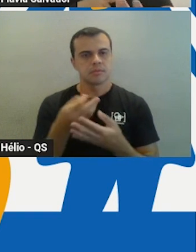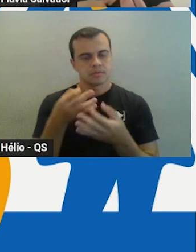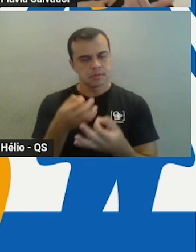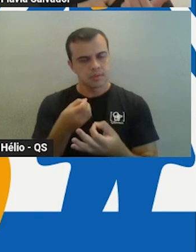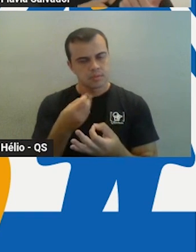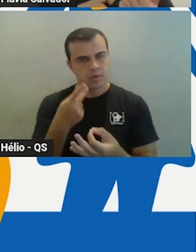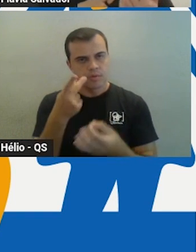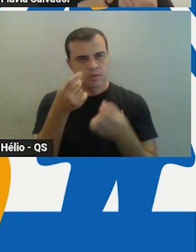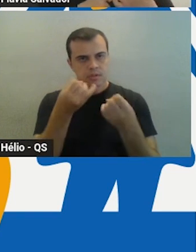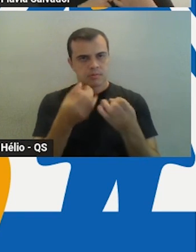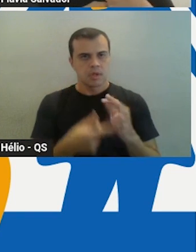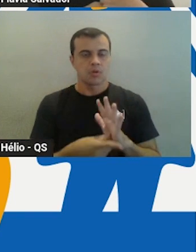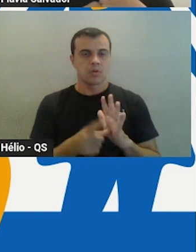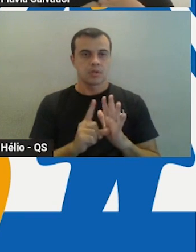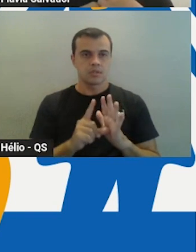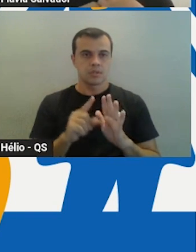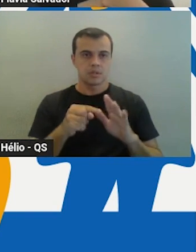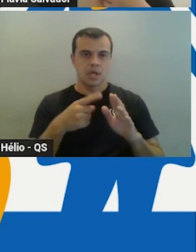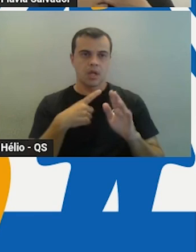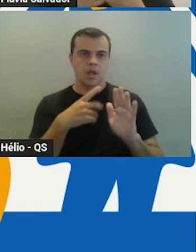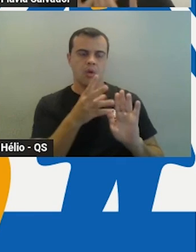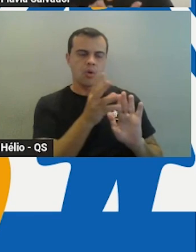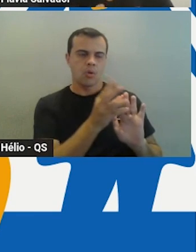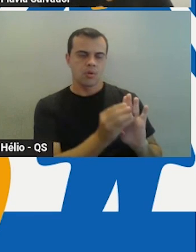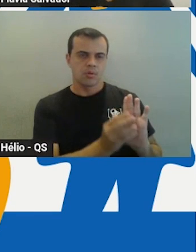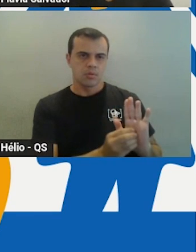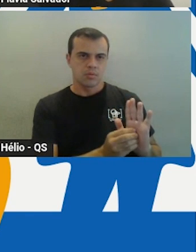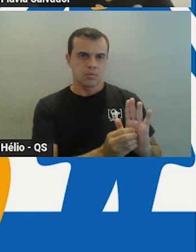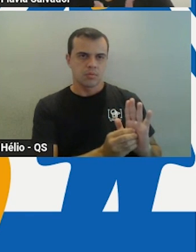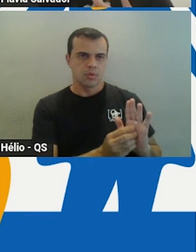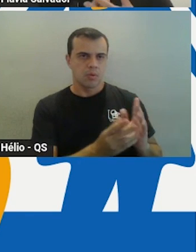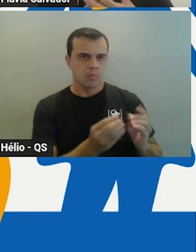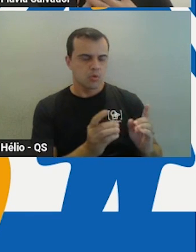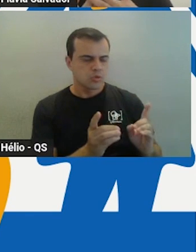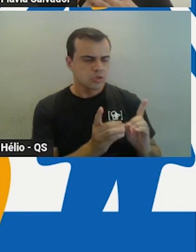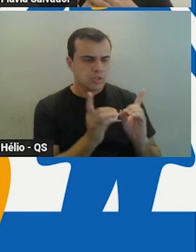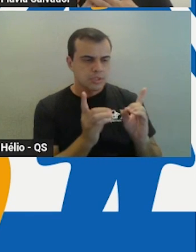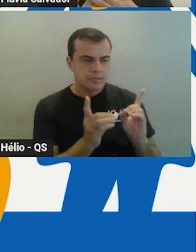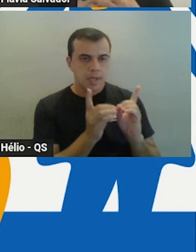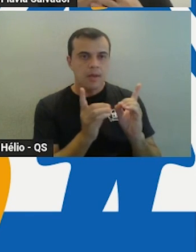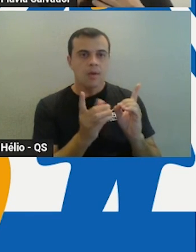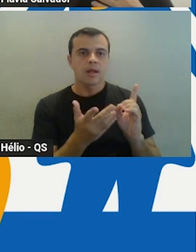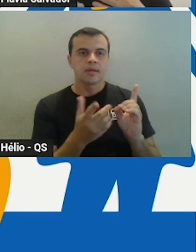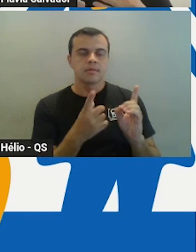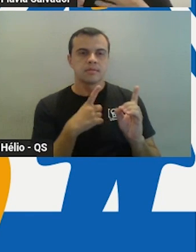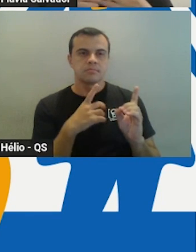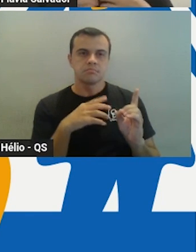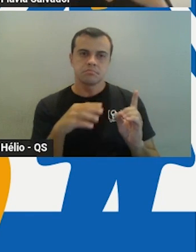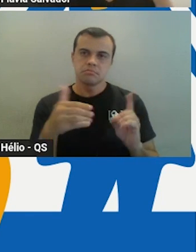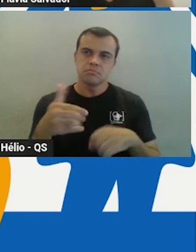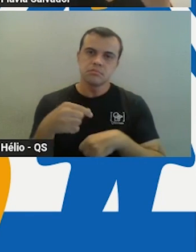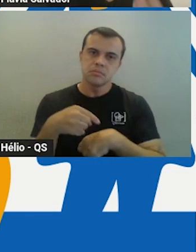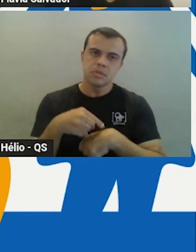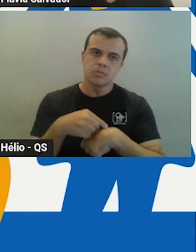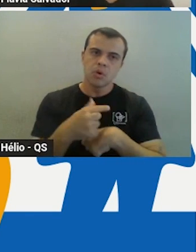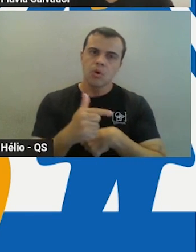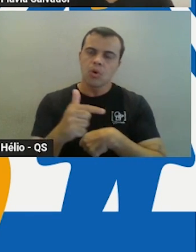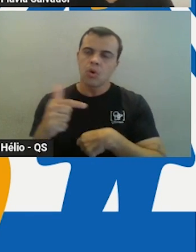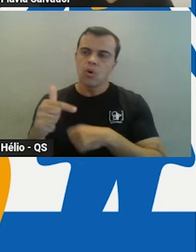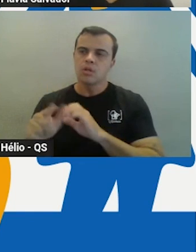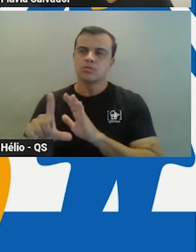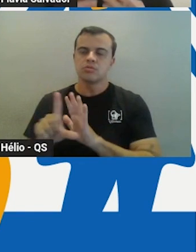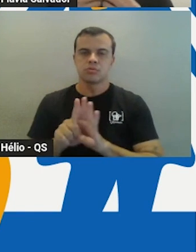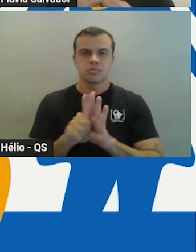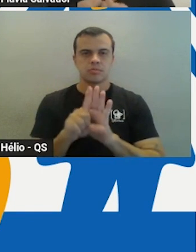tinha falado. Esse é um conteúdo que ele é muito dinâmico. E daqui a algum tempo, outras normas terão